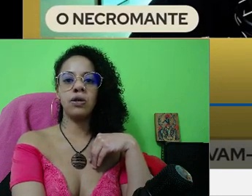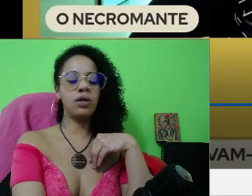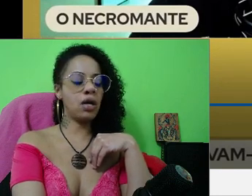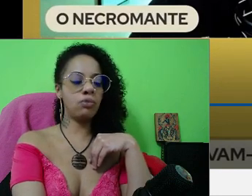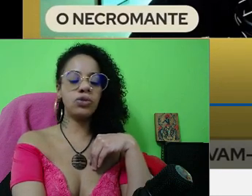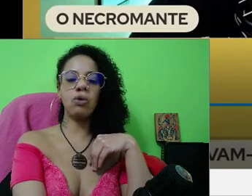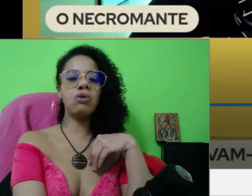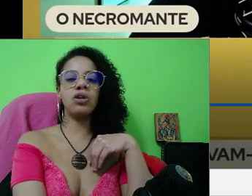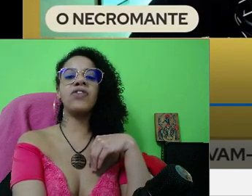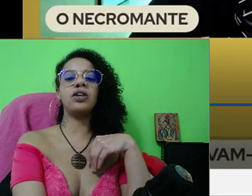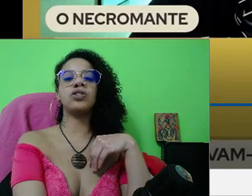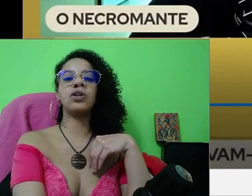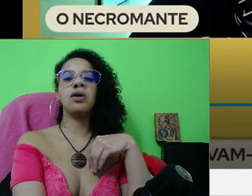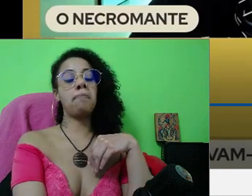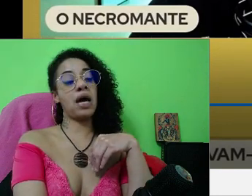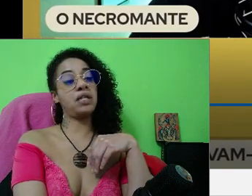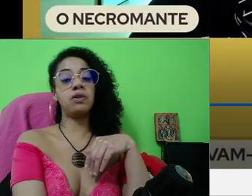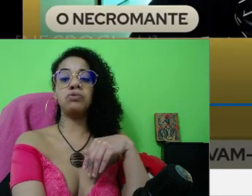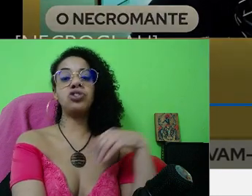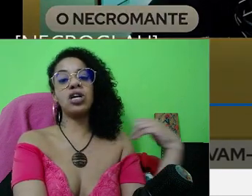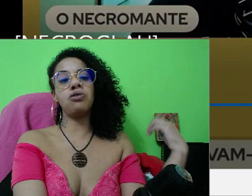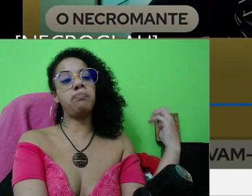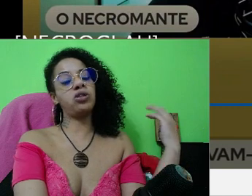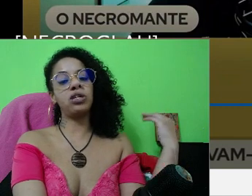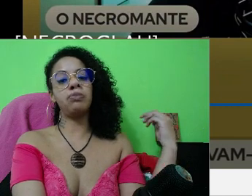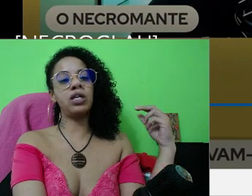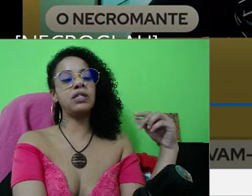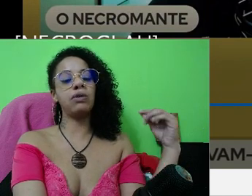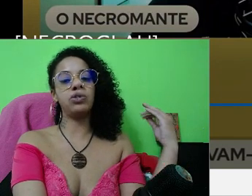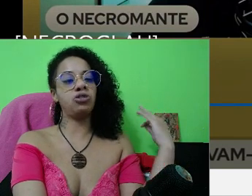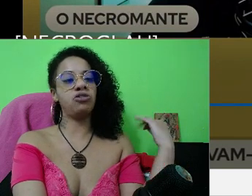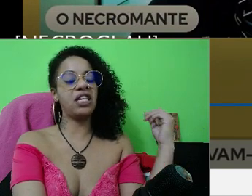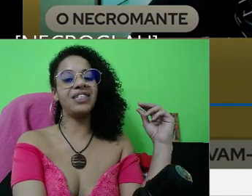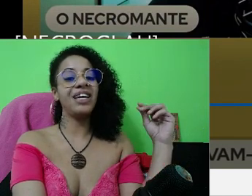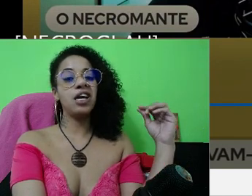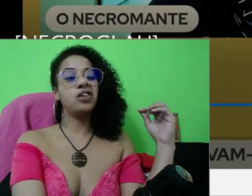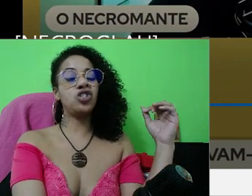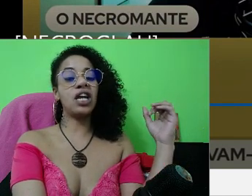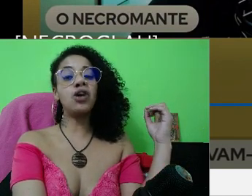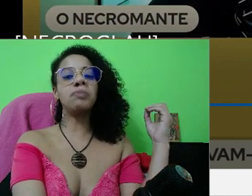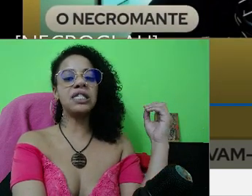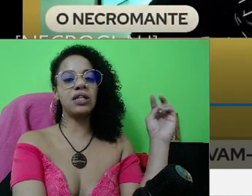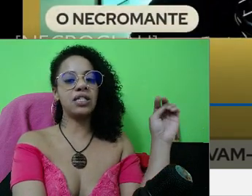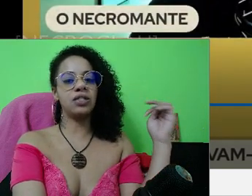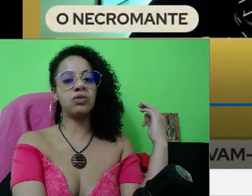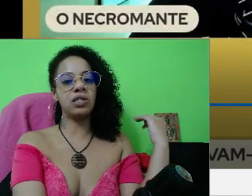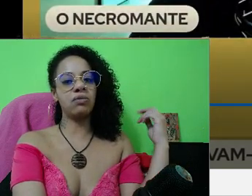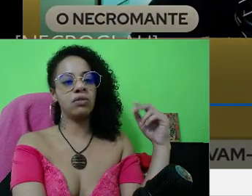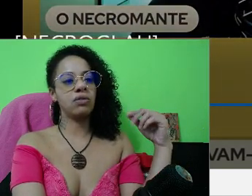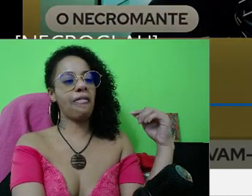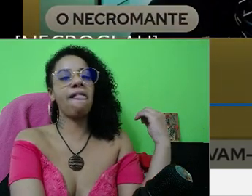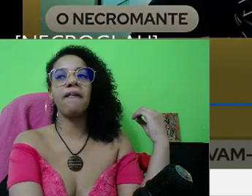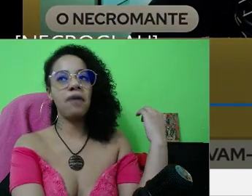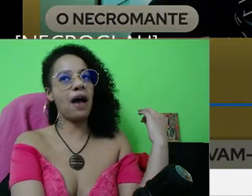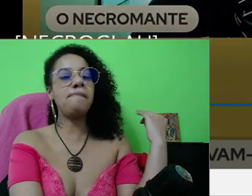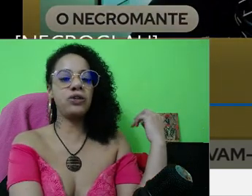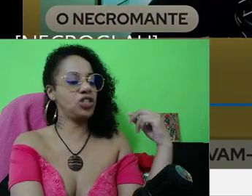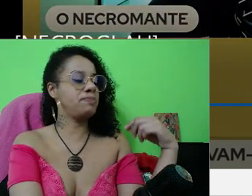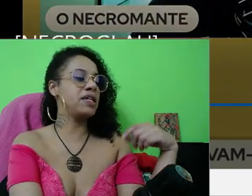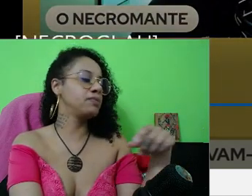não sou conivente mas eu não tinha ali o poder da moderação se eu tivesse não tinha nem começado essa discussão